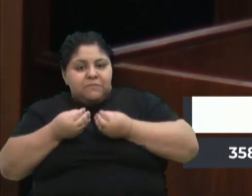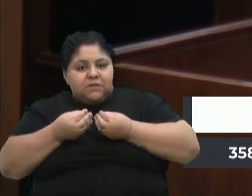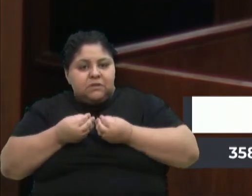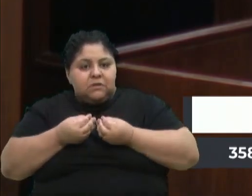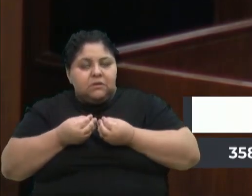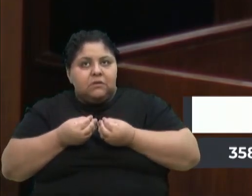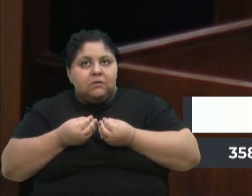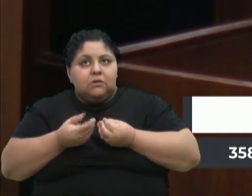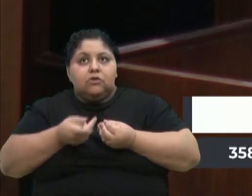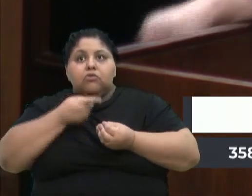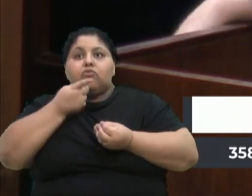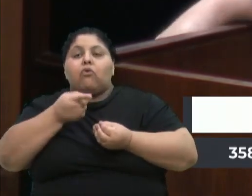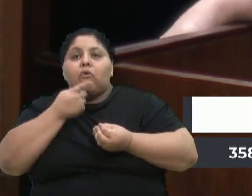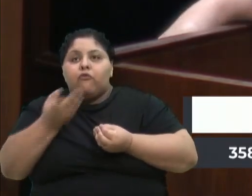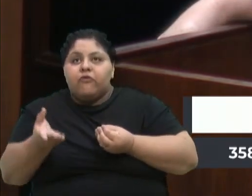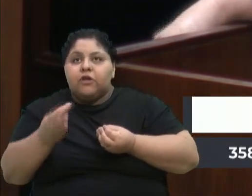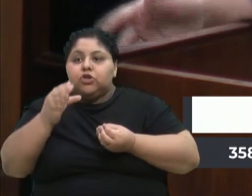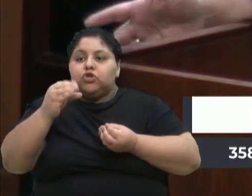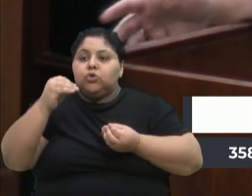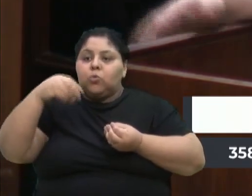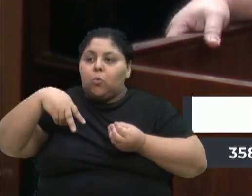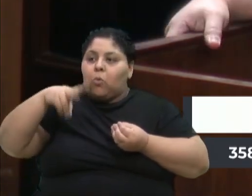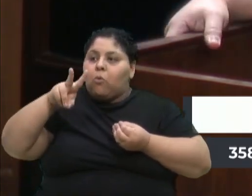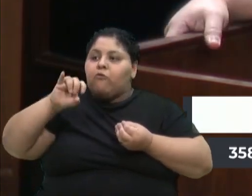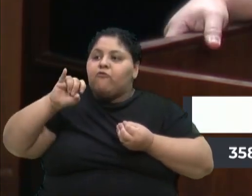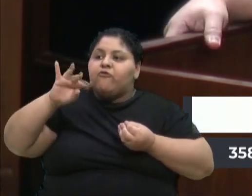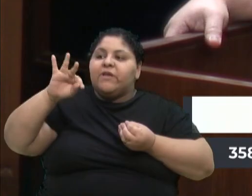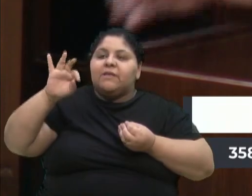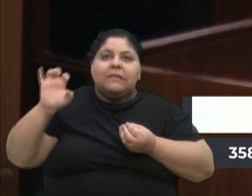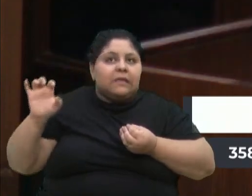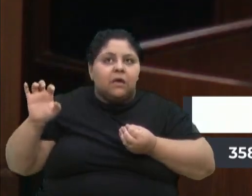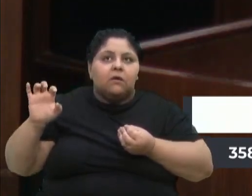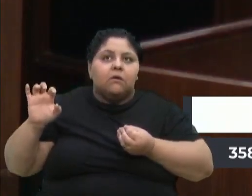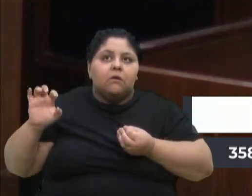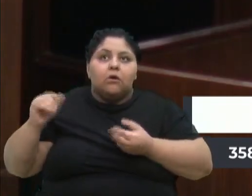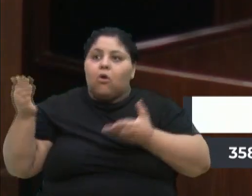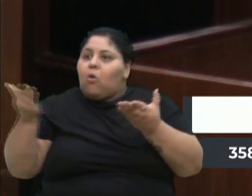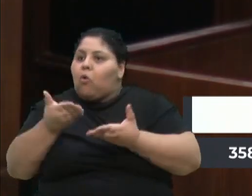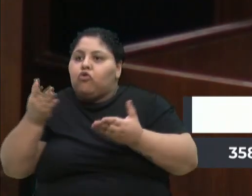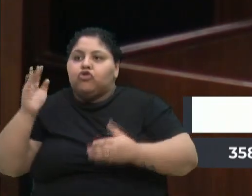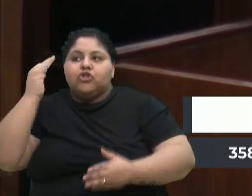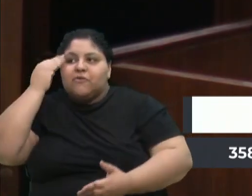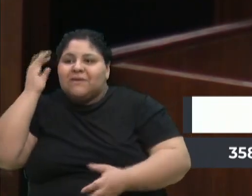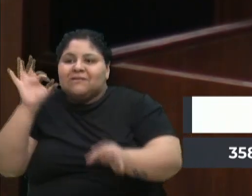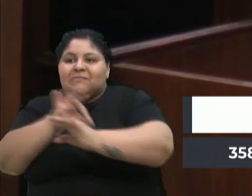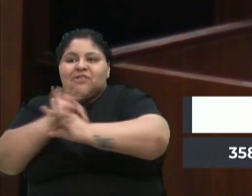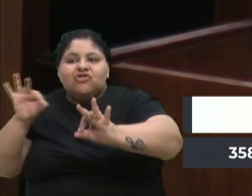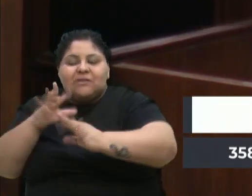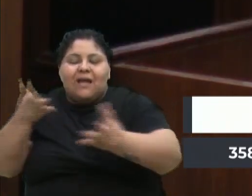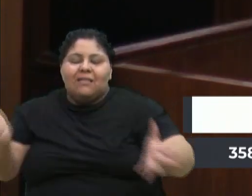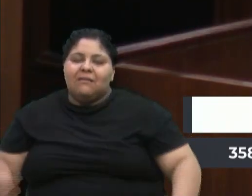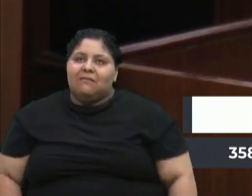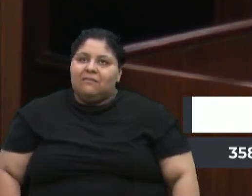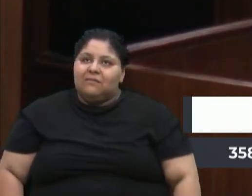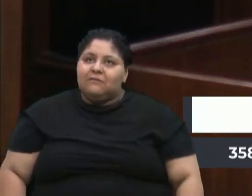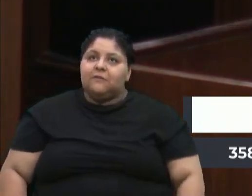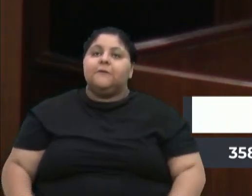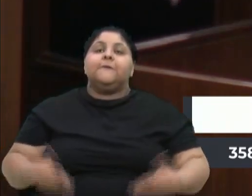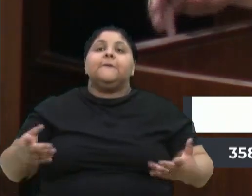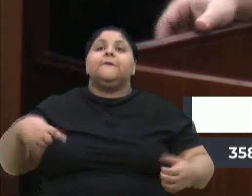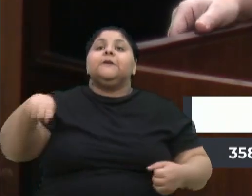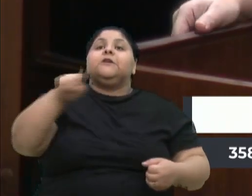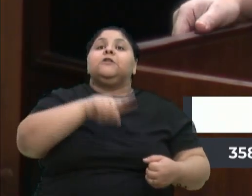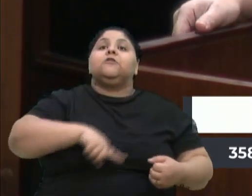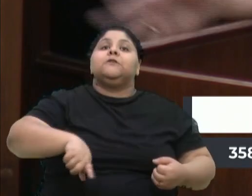assim meio informal, o convite, hoje eu não ia saber. E aí, nossas